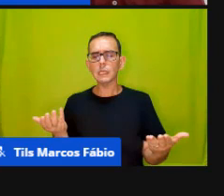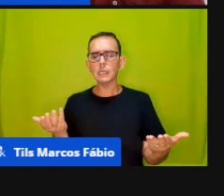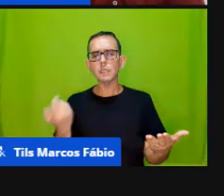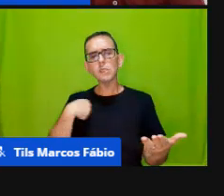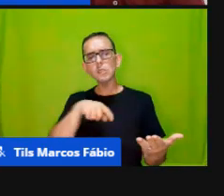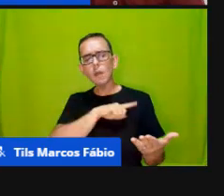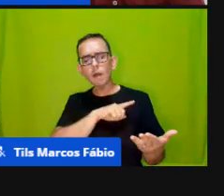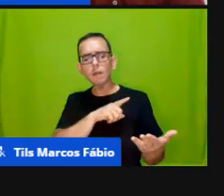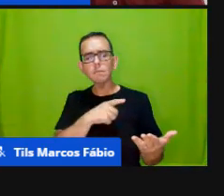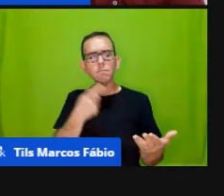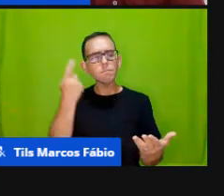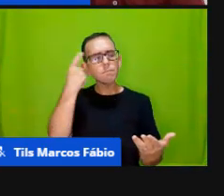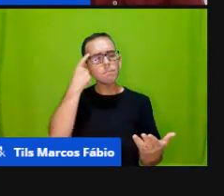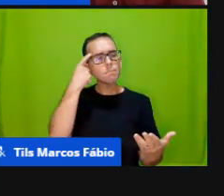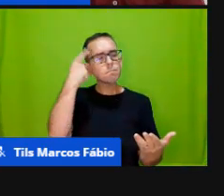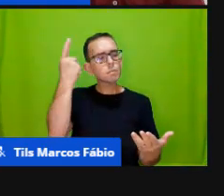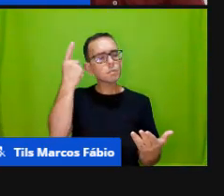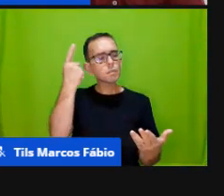né?